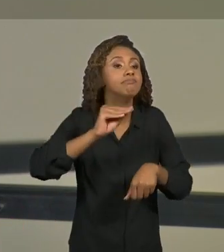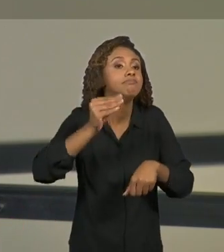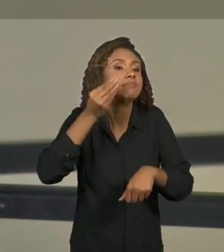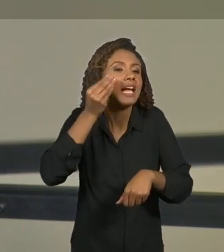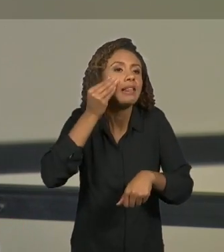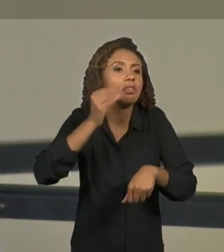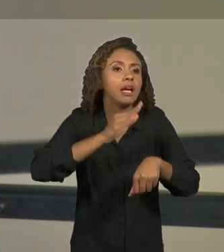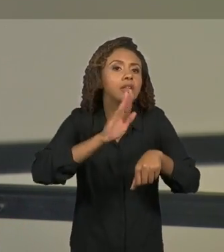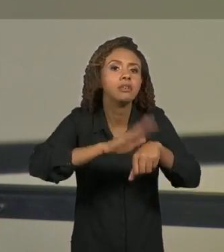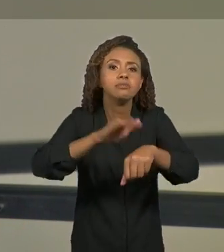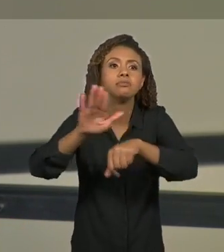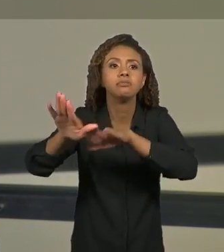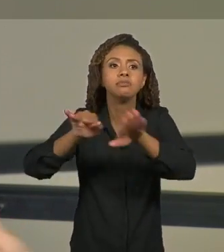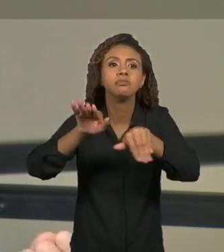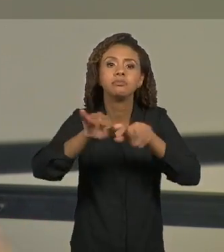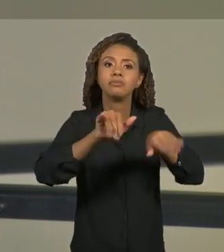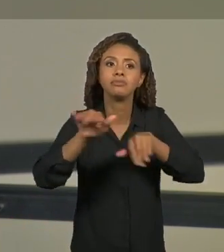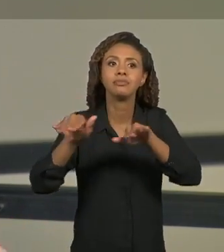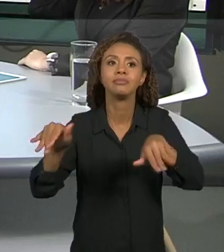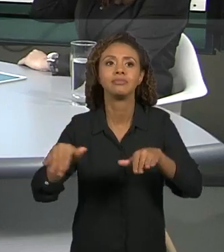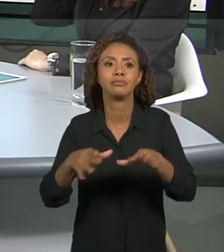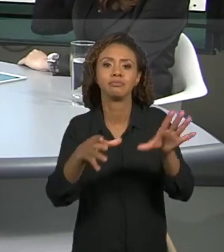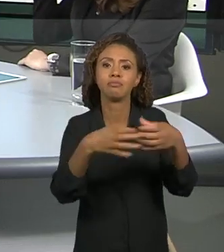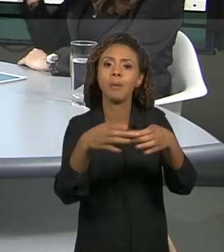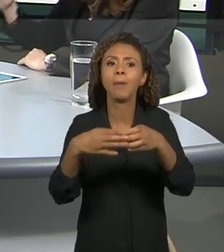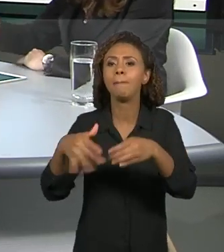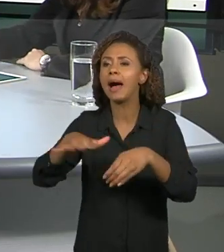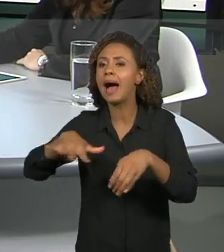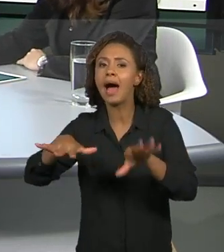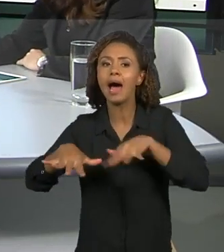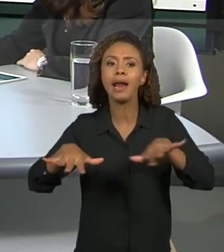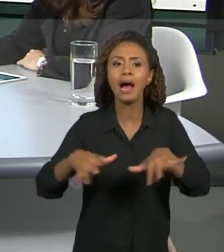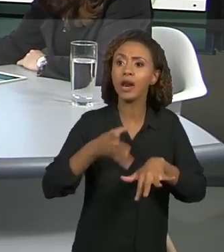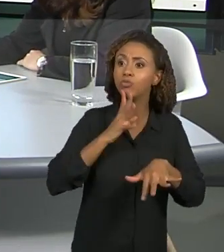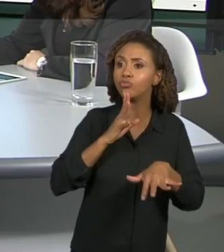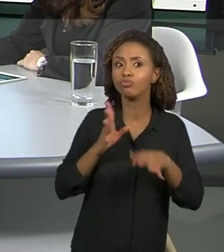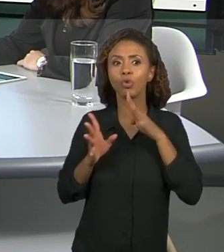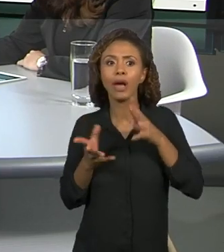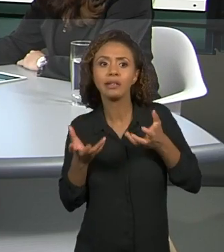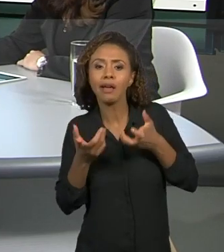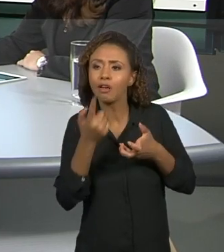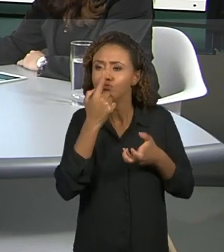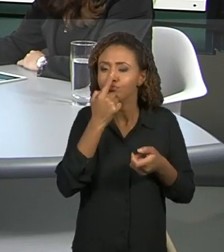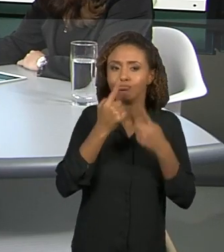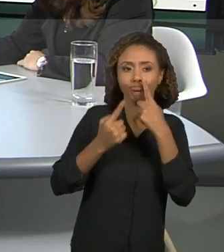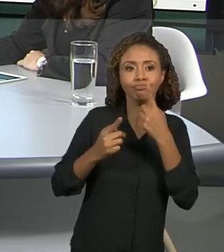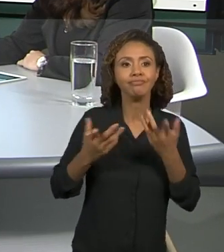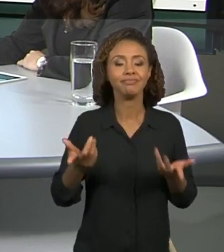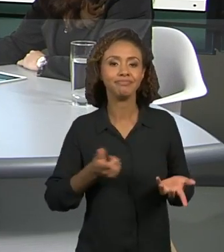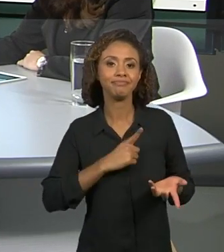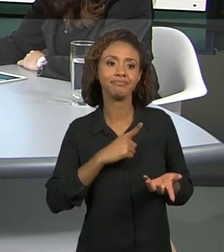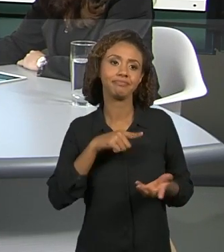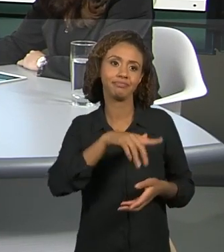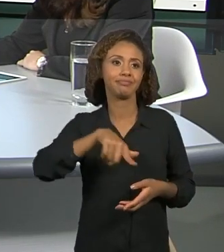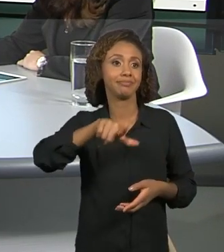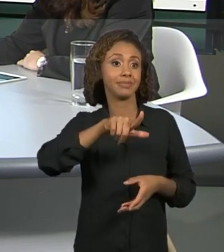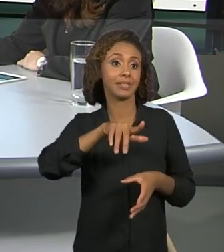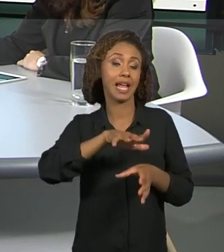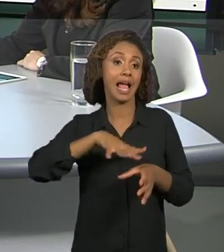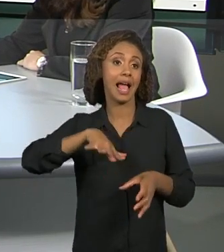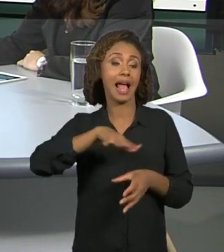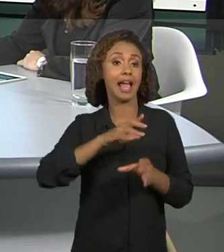agregar tá ele acordo com os interesses comum de áreas comuns aqui você vai ter pessoas embora os seus da engenharia com